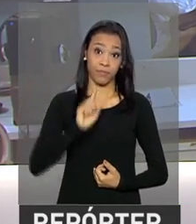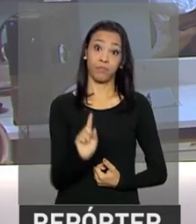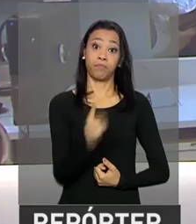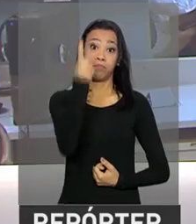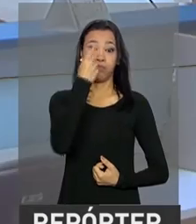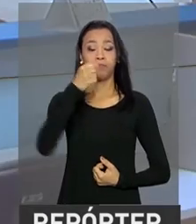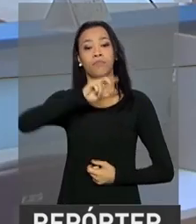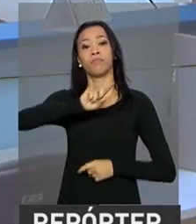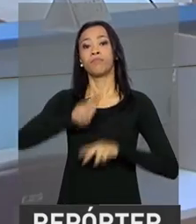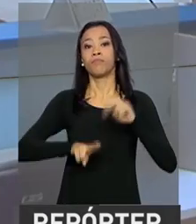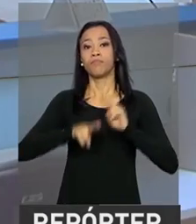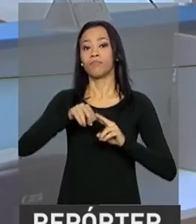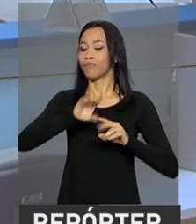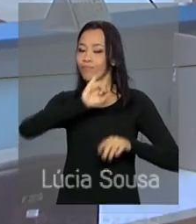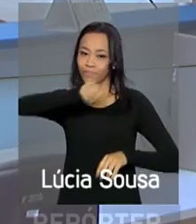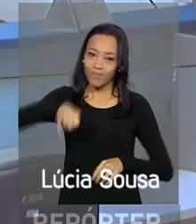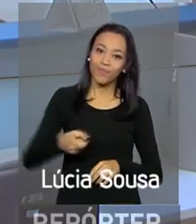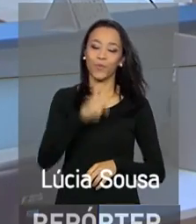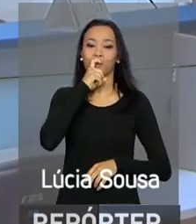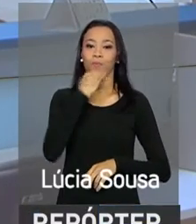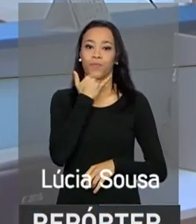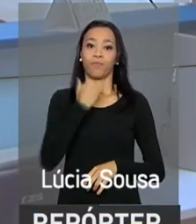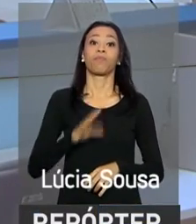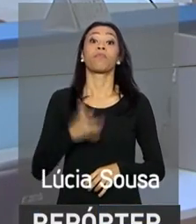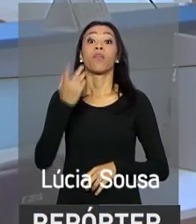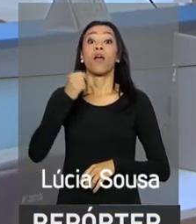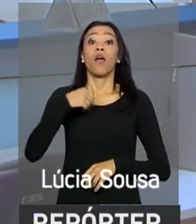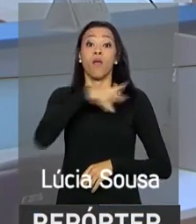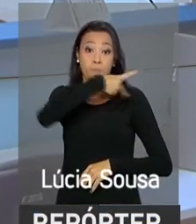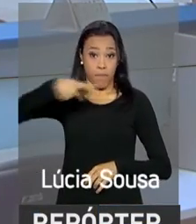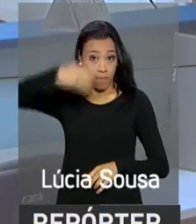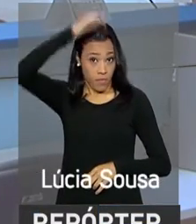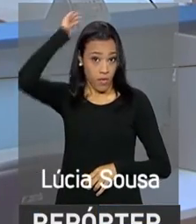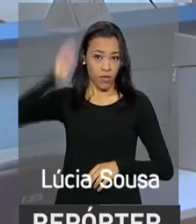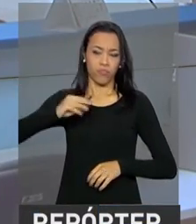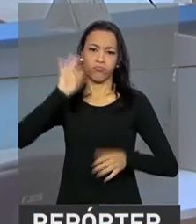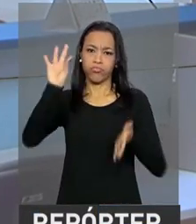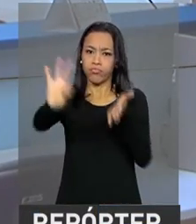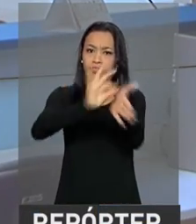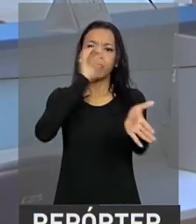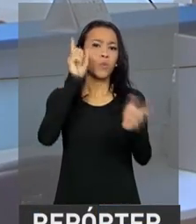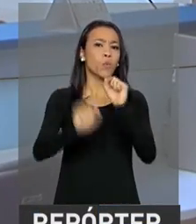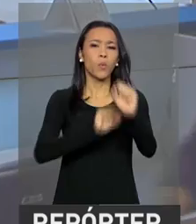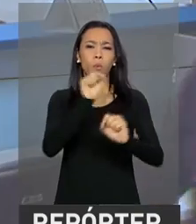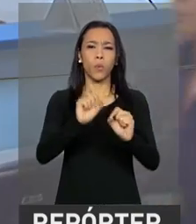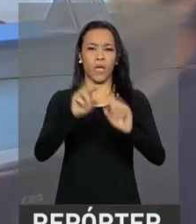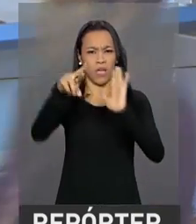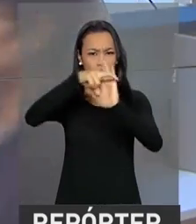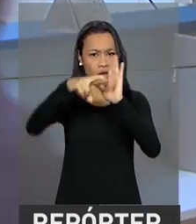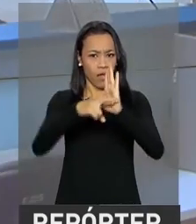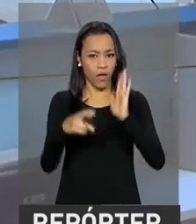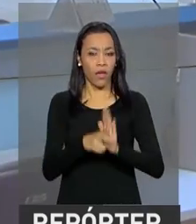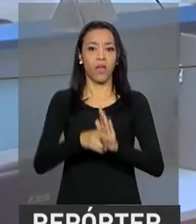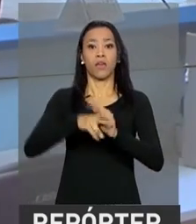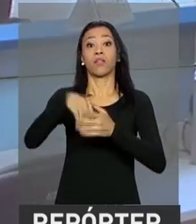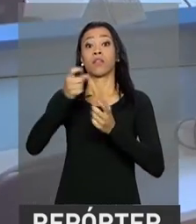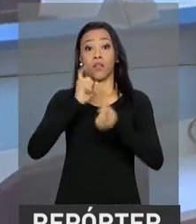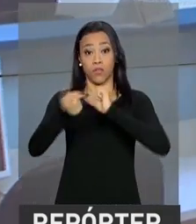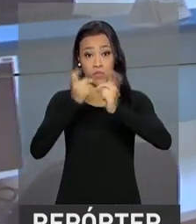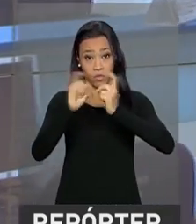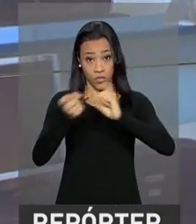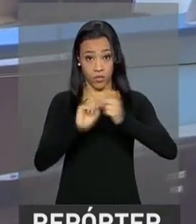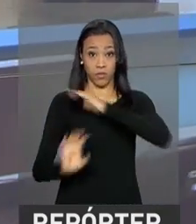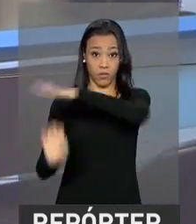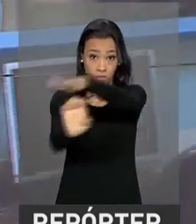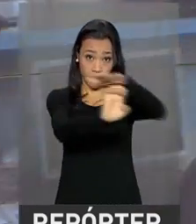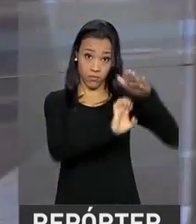julho. O presidente em exercício, Michel Temer, sancionou a lei que prevê regras da gestão das estatais. João Pedro Neto tem as